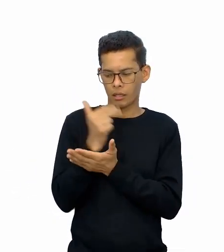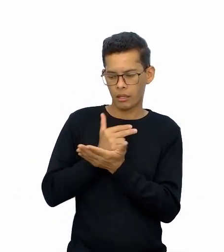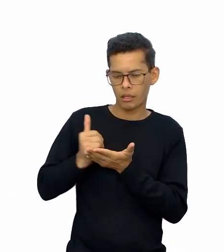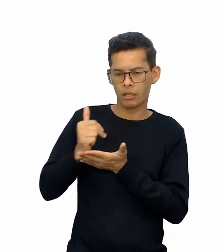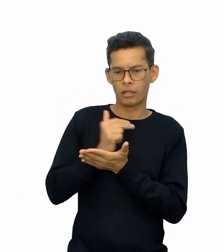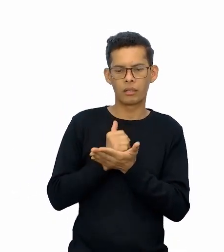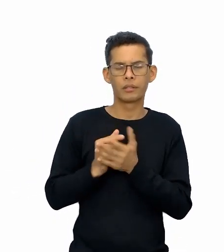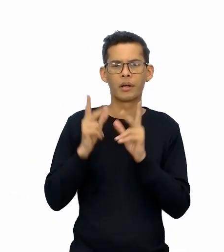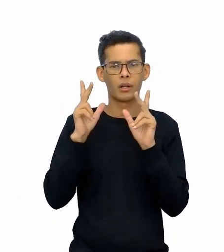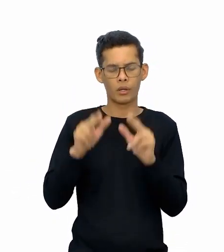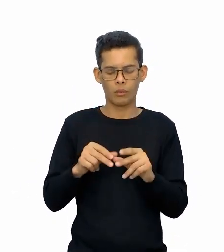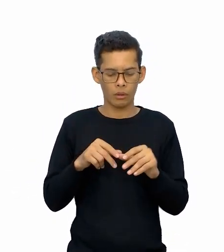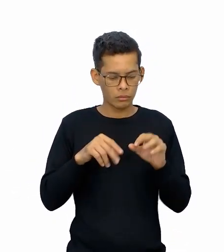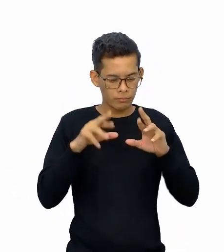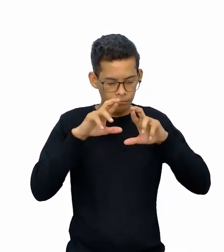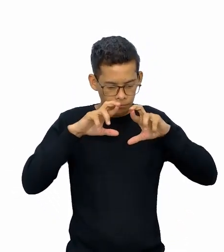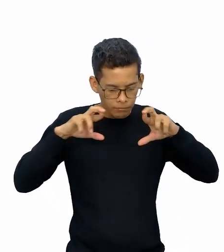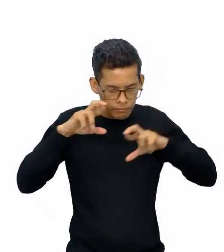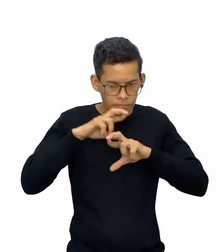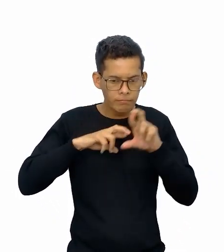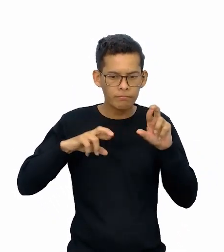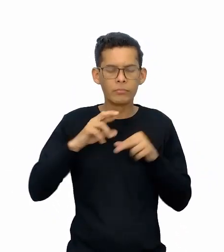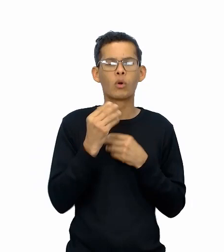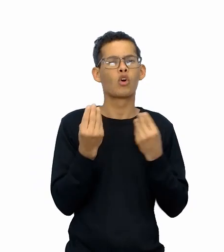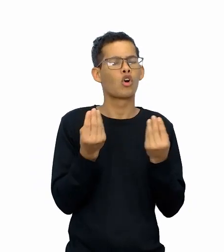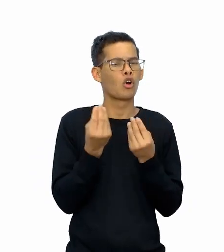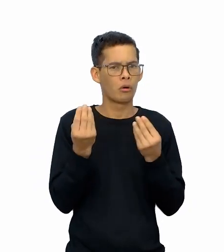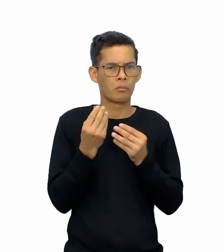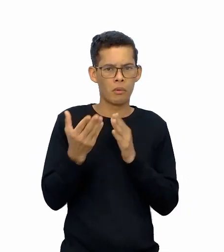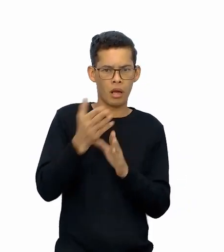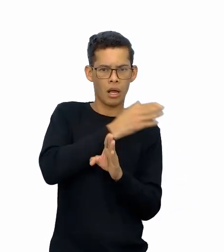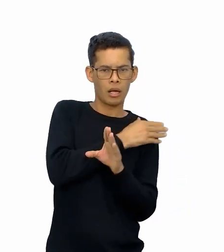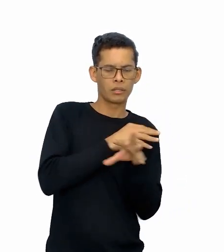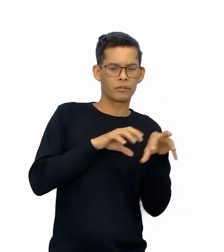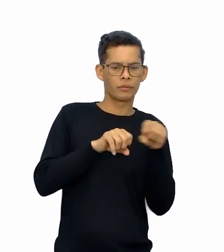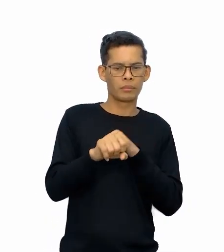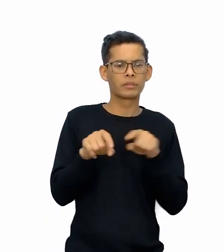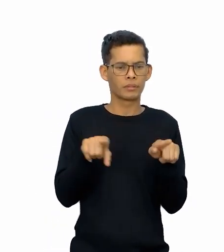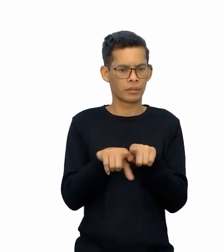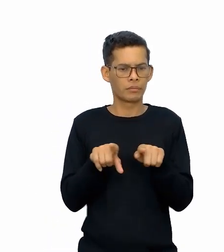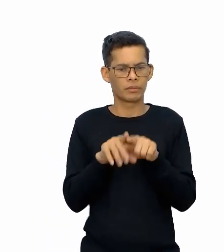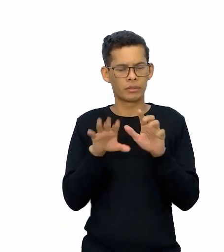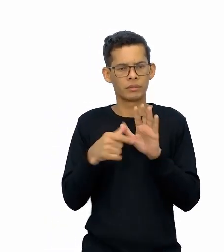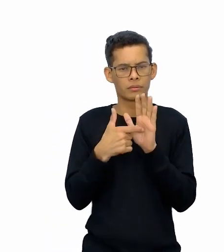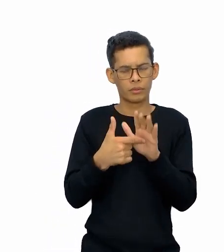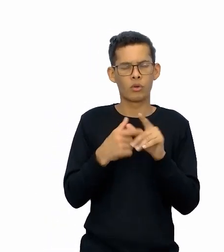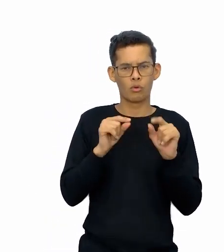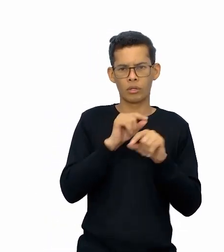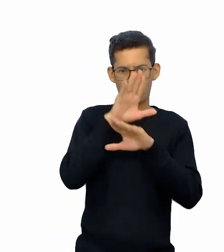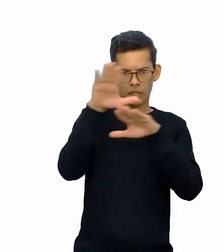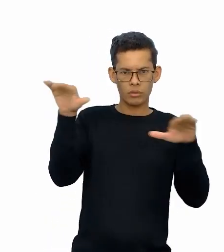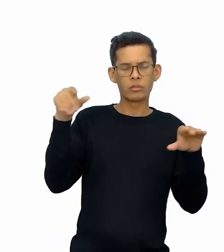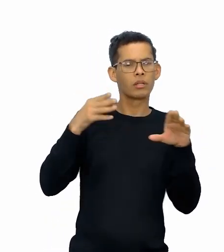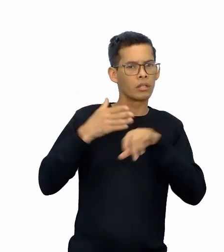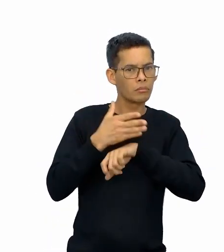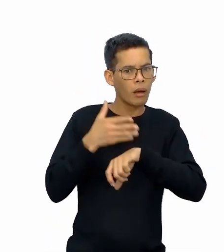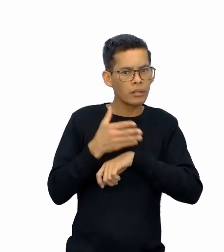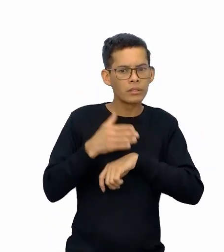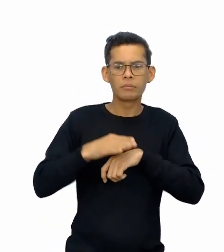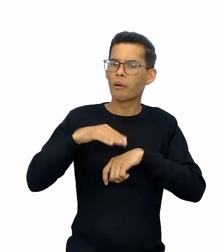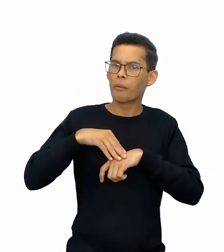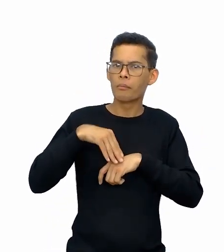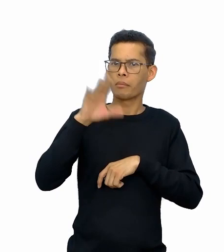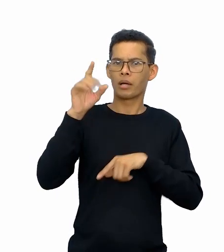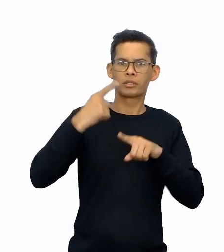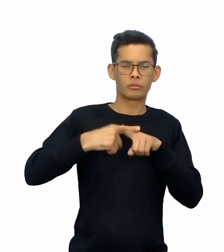de verificação, lembrando que foi visto na formação passada, nessas ações, os estudantes participam mais, geralmente a partir de uma